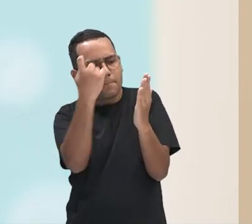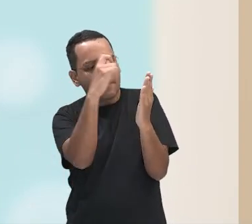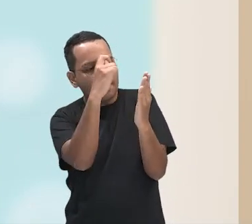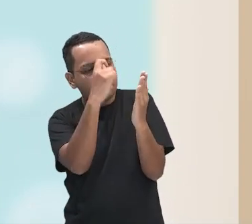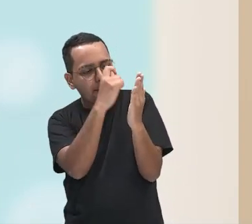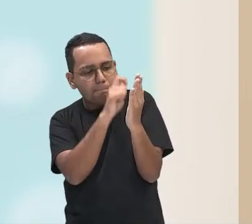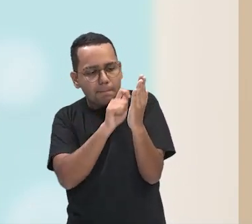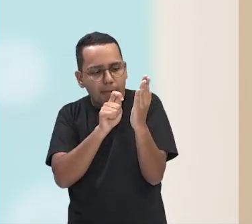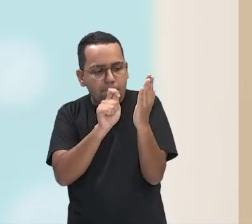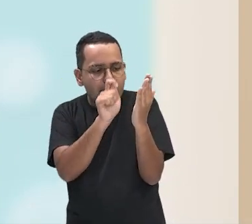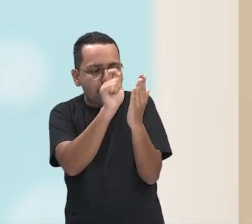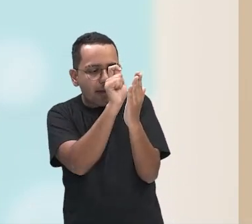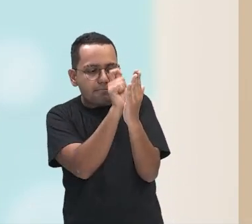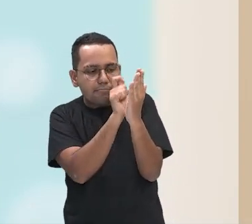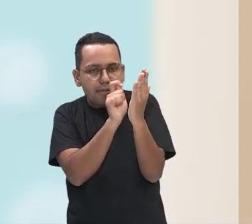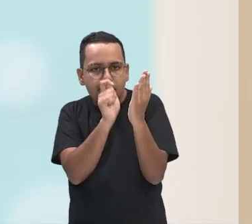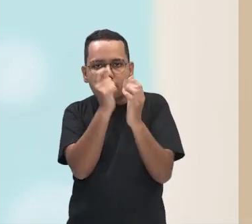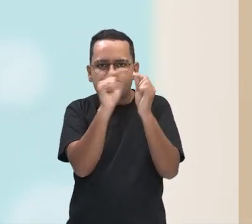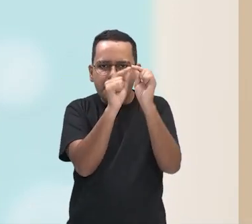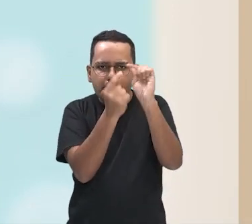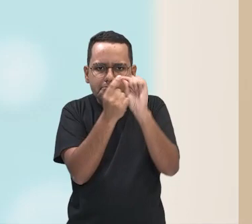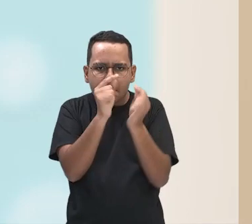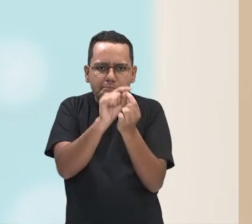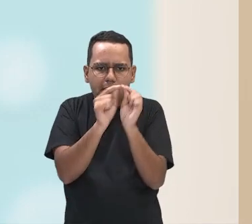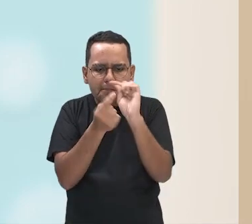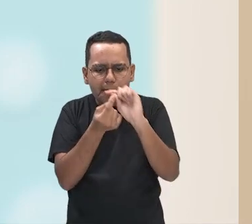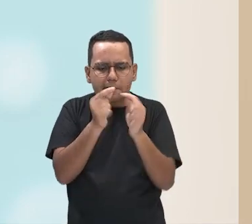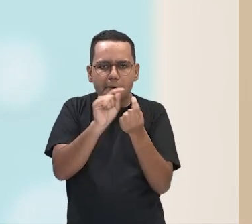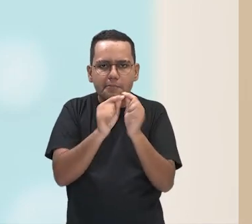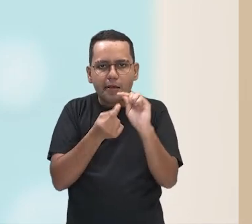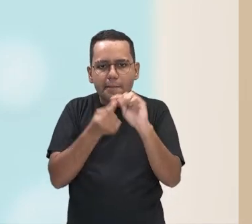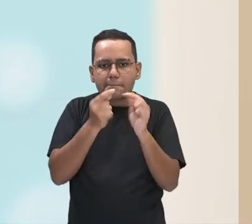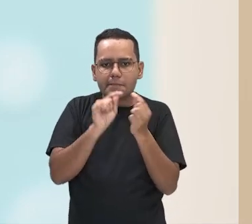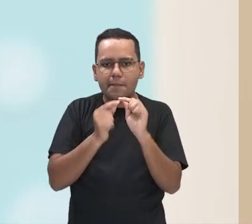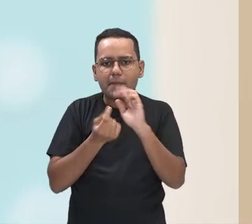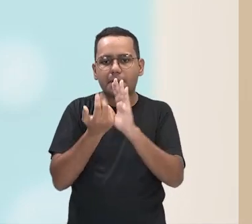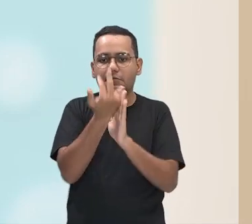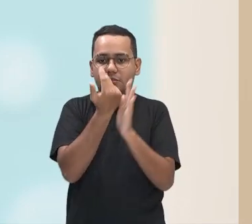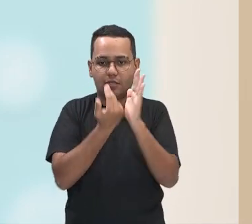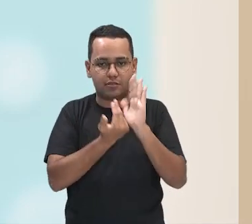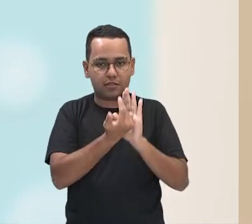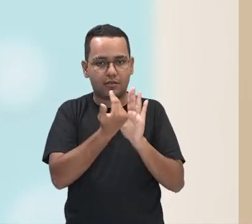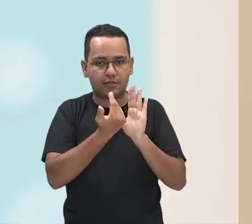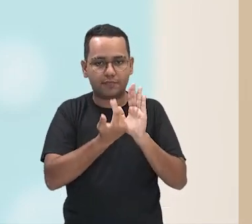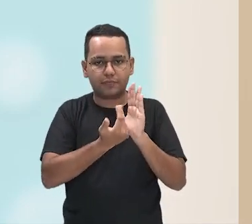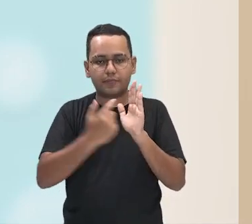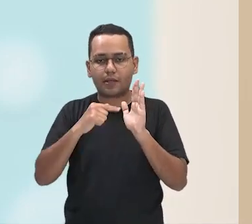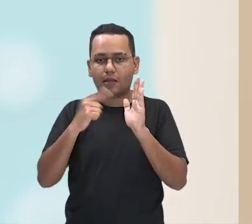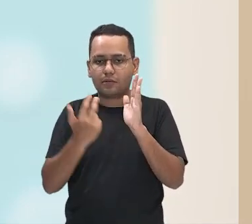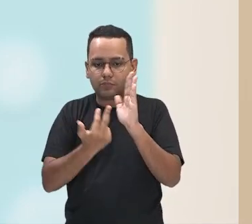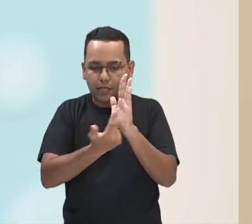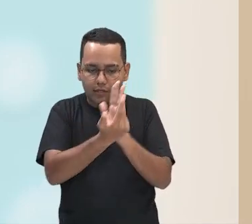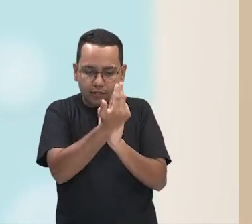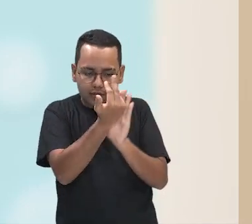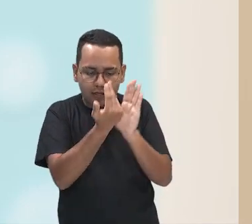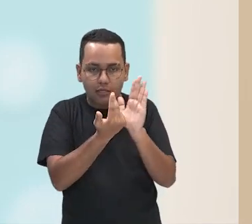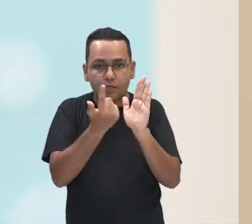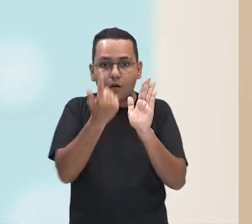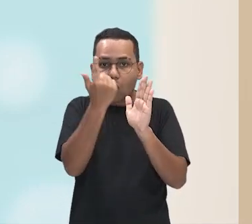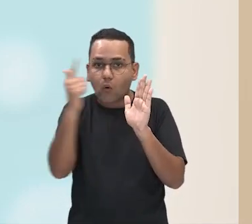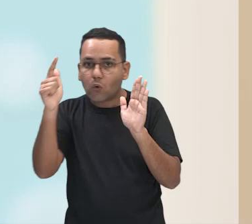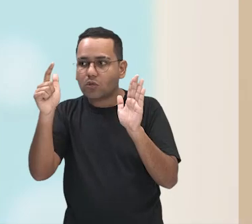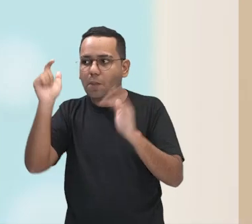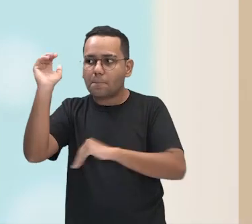caneta específica para isso, né? Para fazer esse desenho nessa tela. E tudo que ela está desenhando lá, existe uma outra pessoa que vai